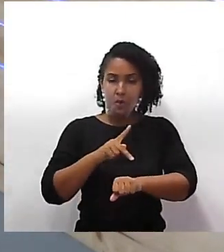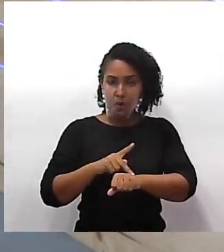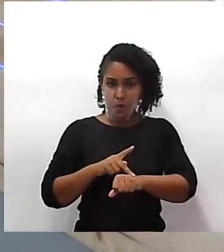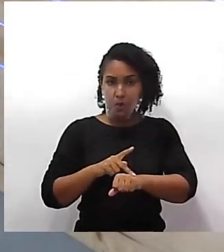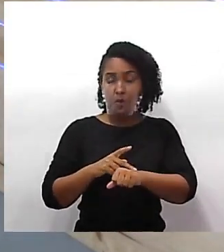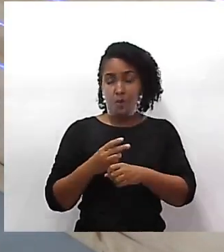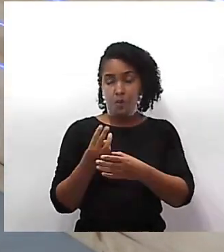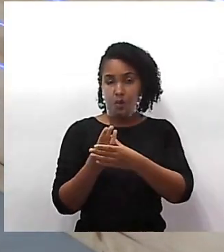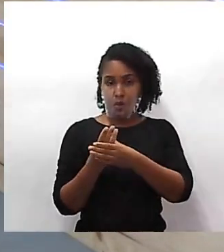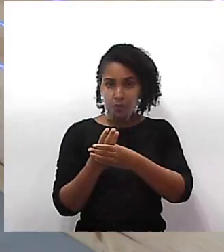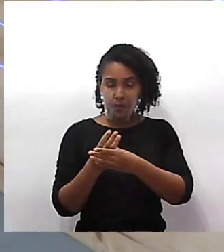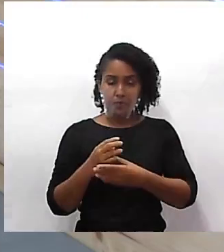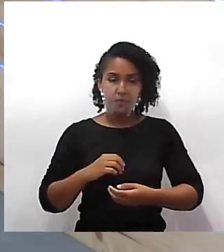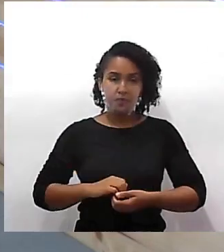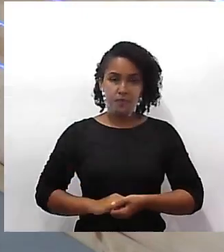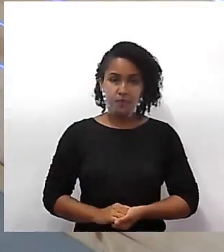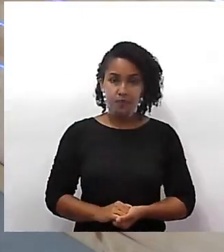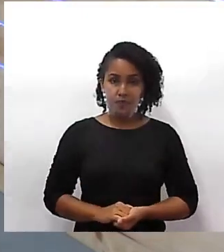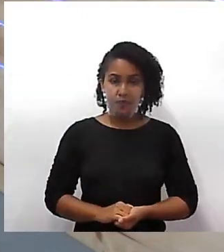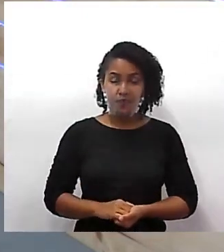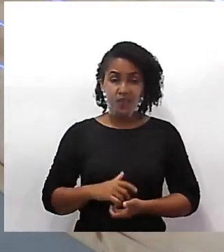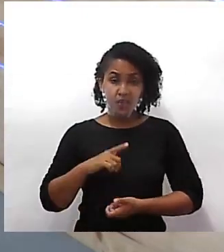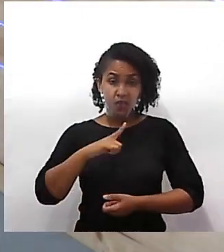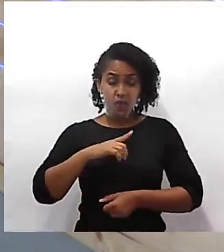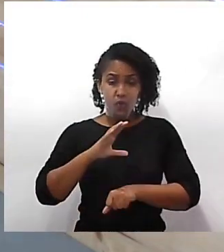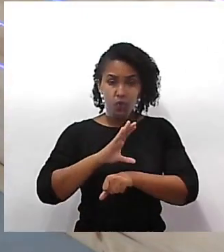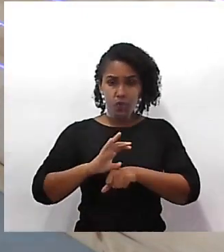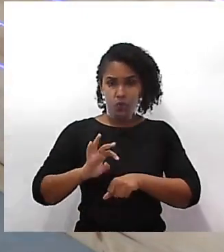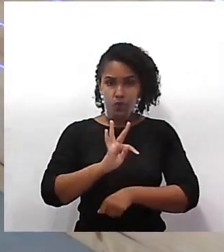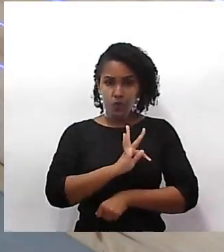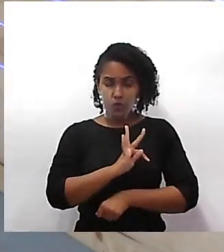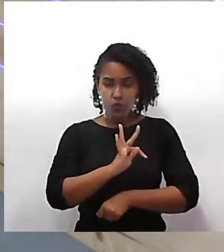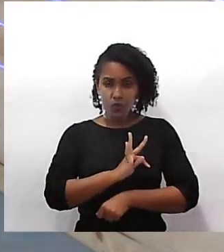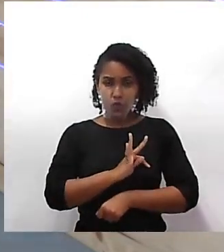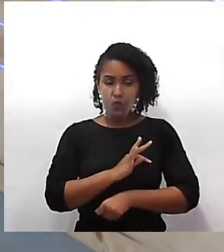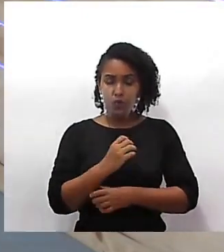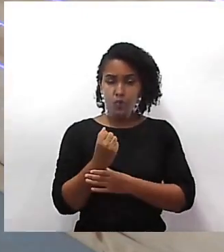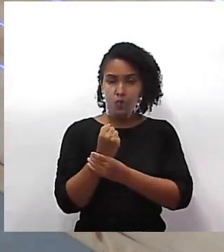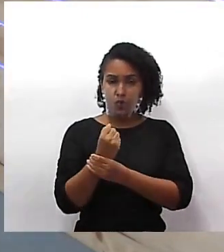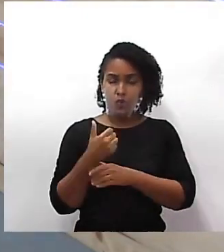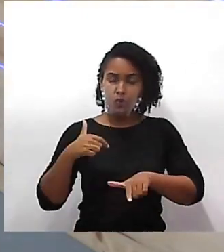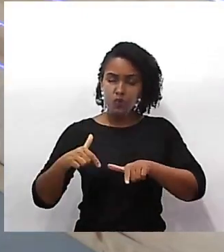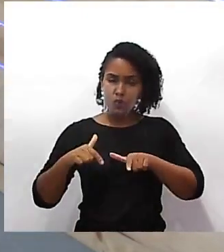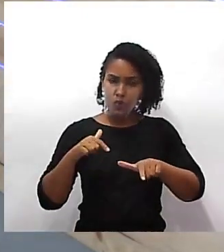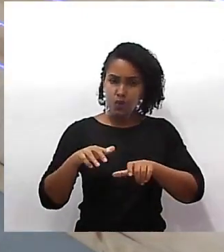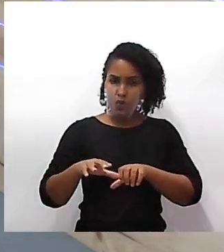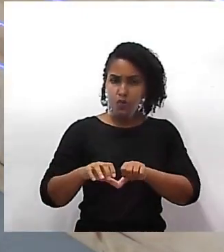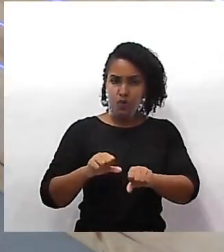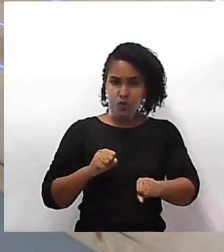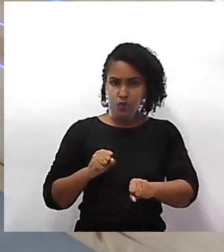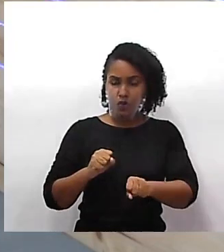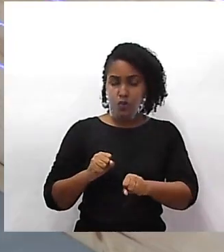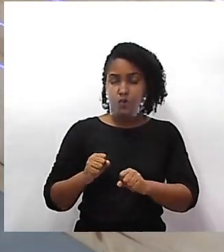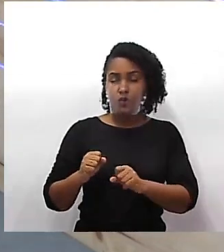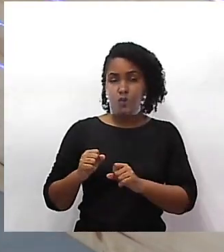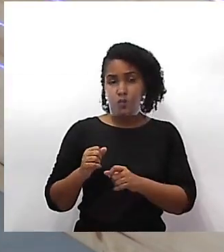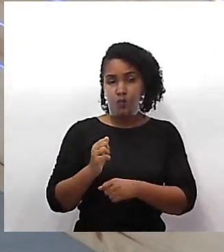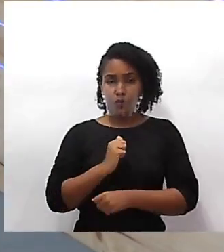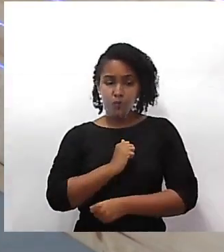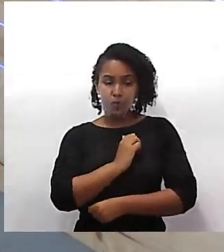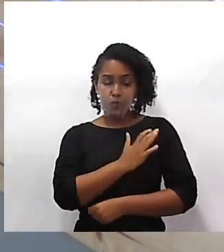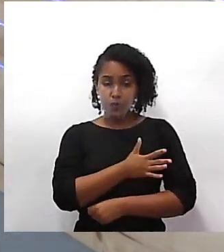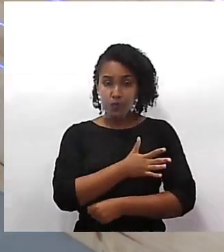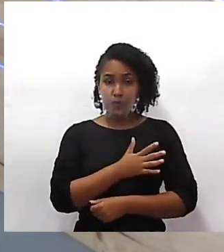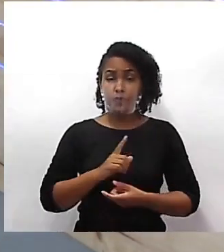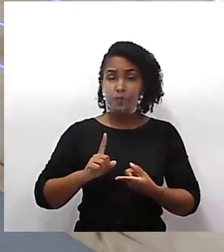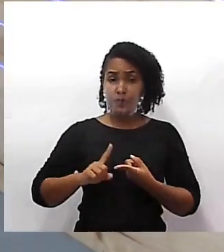Universidade Federal de Pernambuco, tem curso técnico de segurança do trabalho formado pelo Instituto Federal de Pernambuco